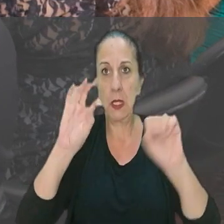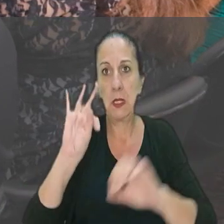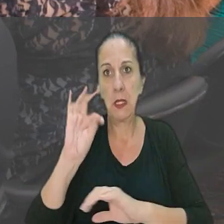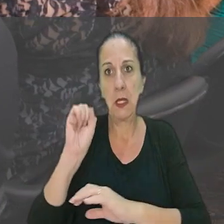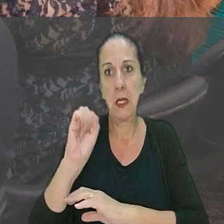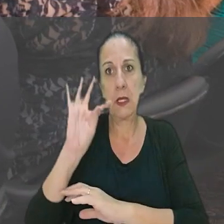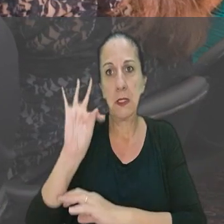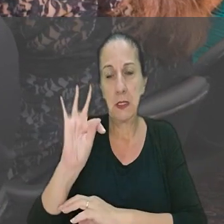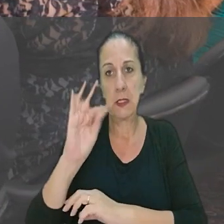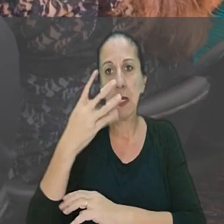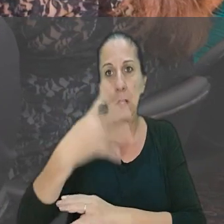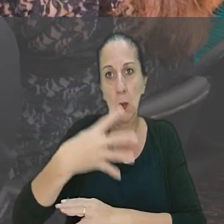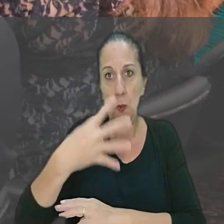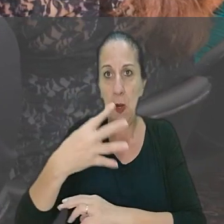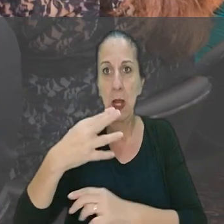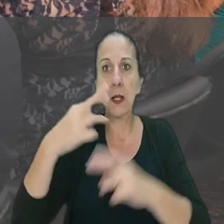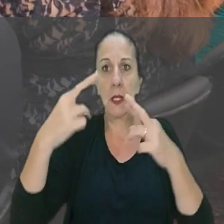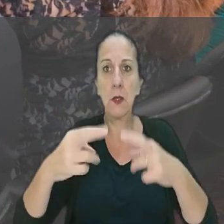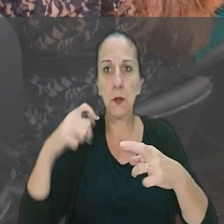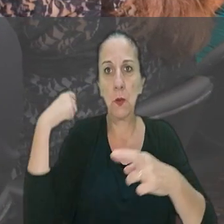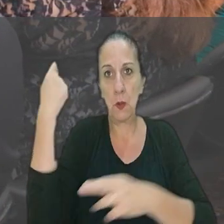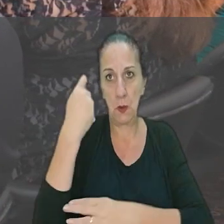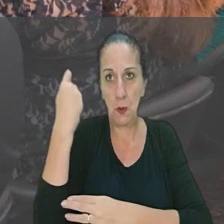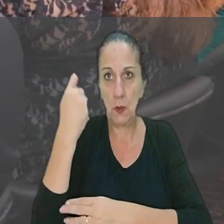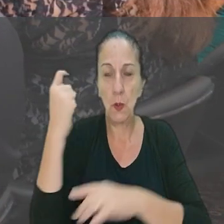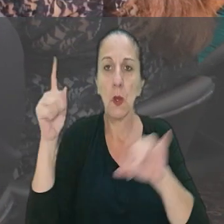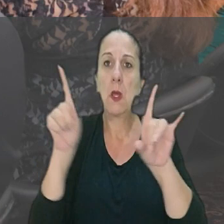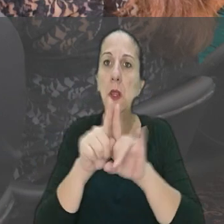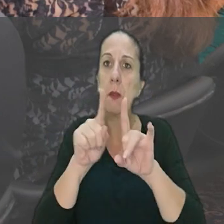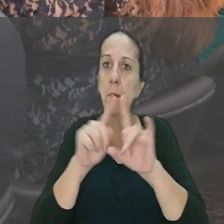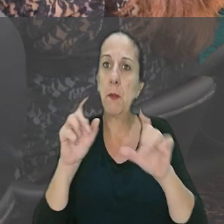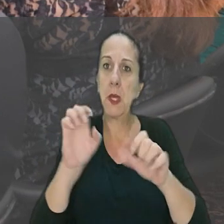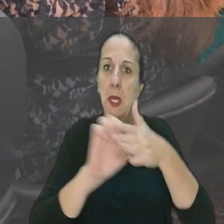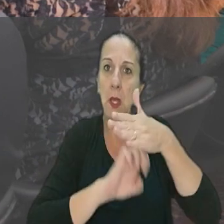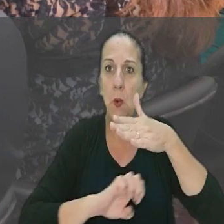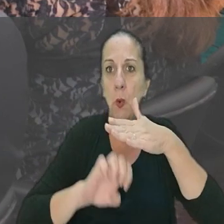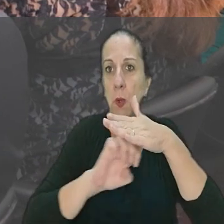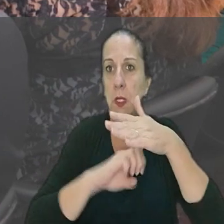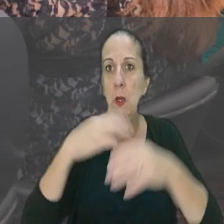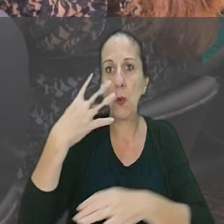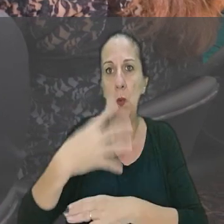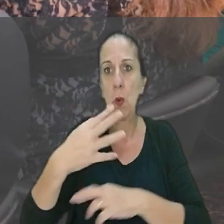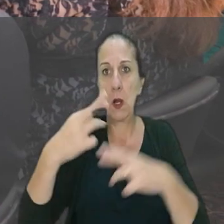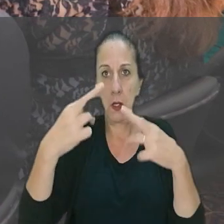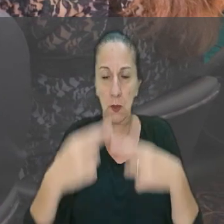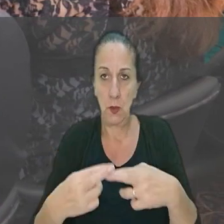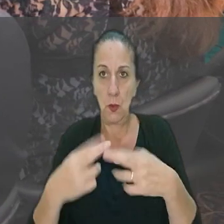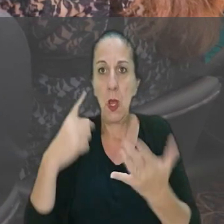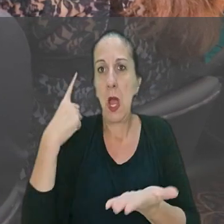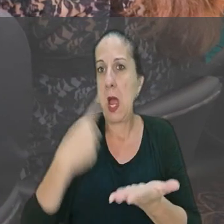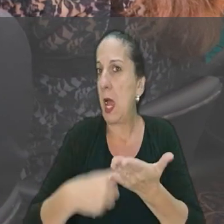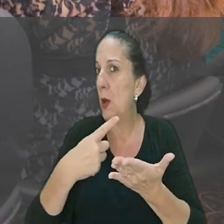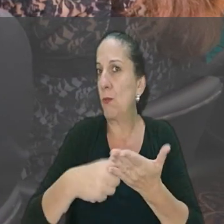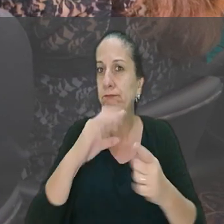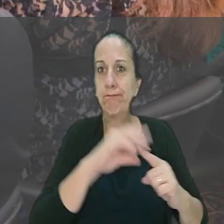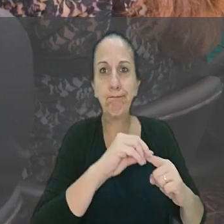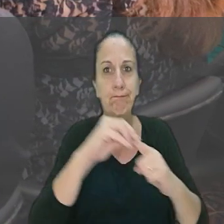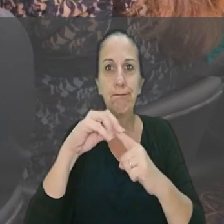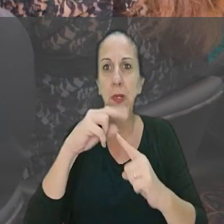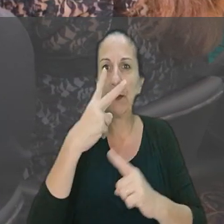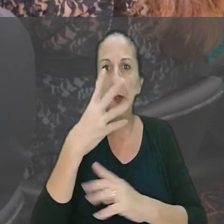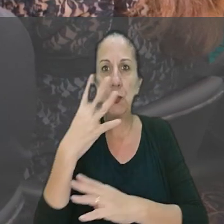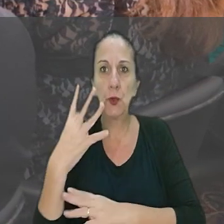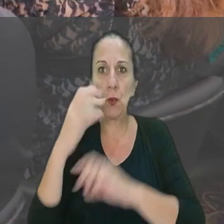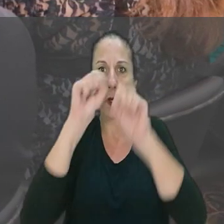Regional do Trabalho da 4ª Região, no Rio Grande do Sul, e a Procuradoria da União da 4ª Região. O acordo é pioneiro entre